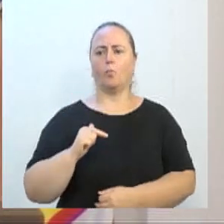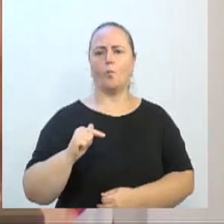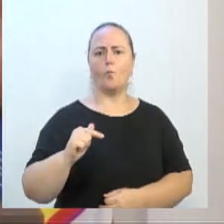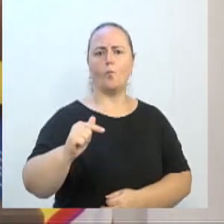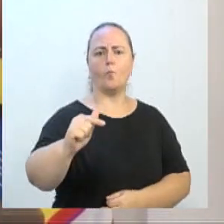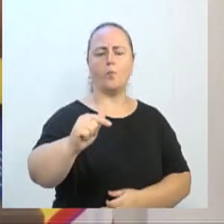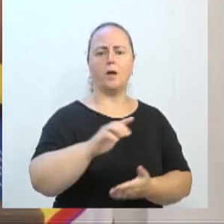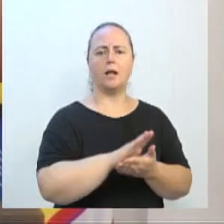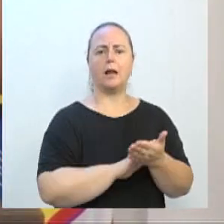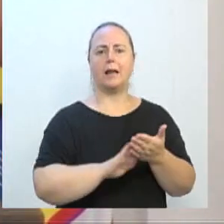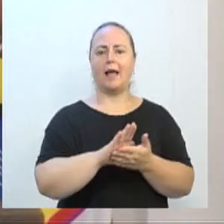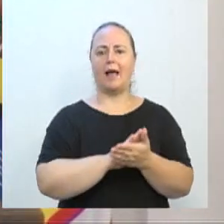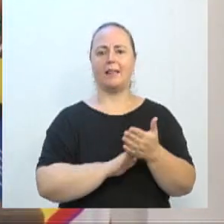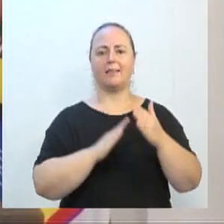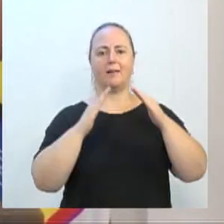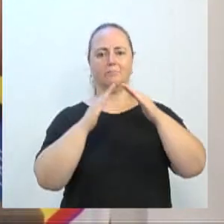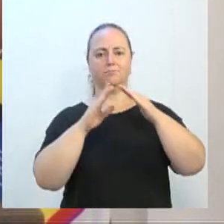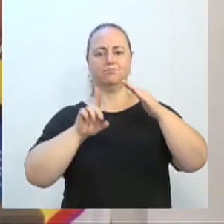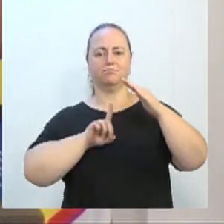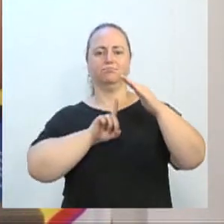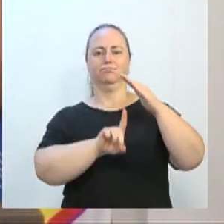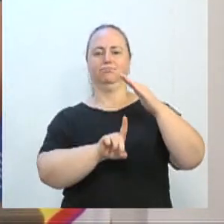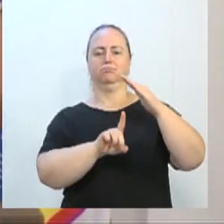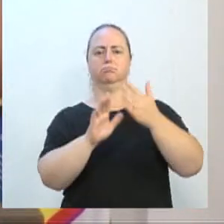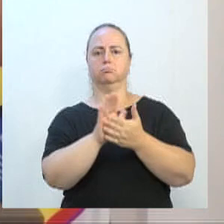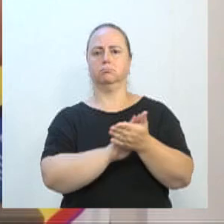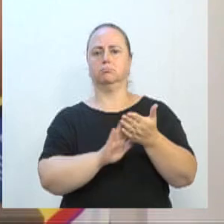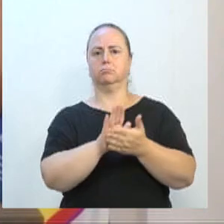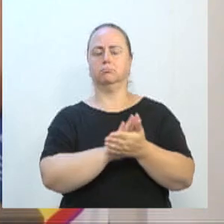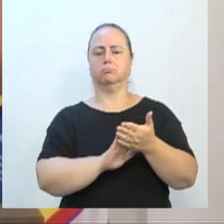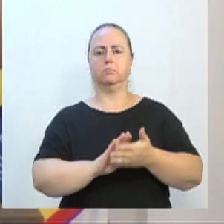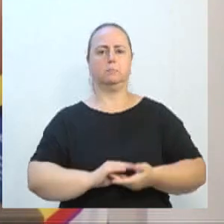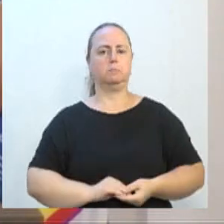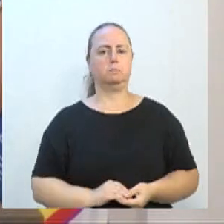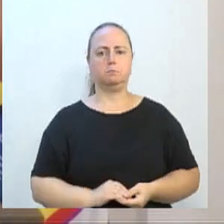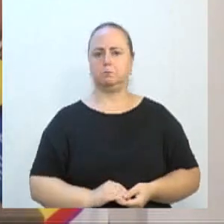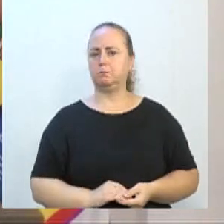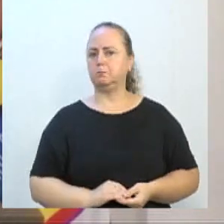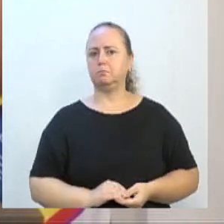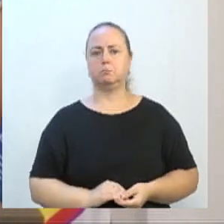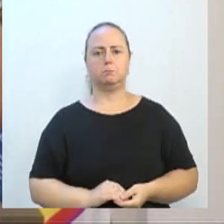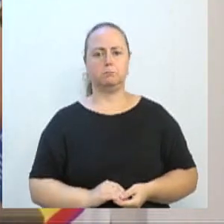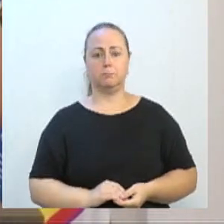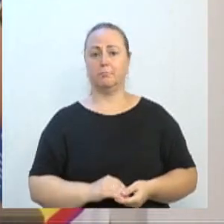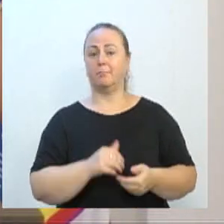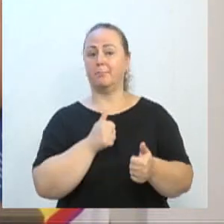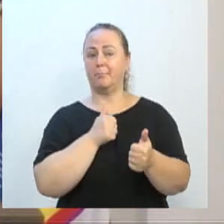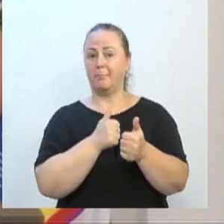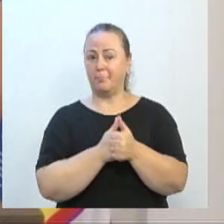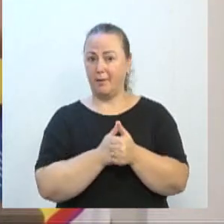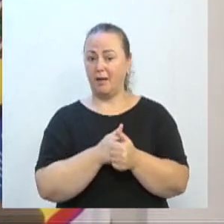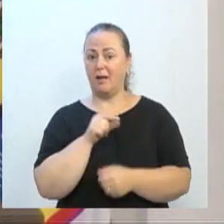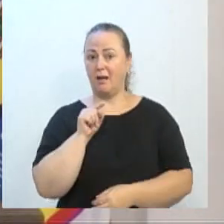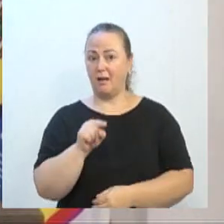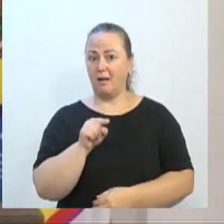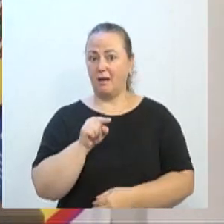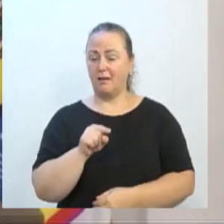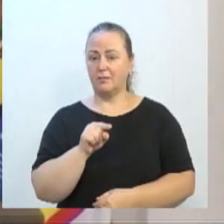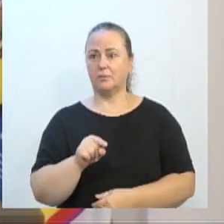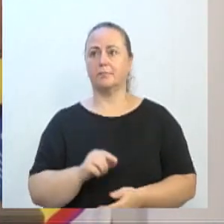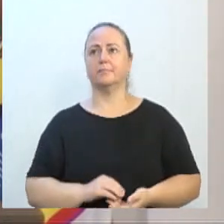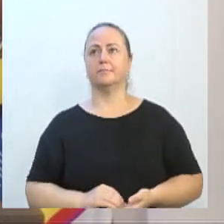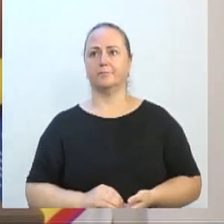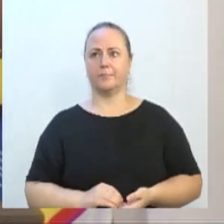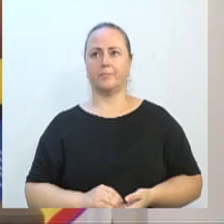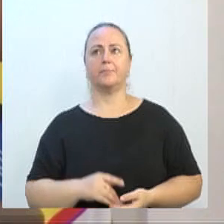Obrigado. São aproximadamente 15 pontos de parada de ônibus ao longo da Rua Heinrich Schemmer, no lado par da via, que contemplam 4